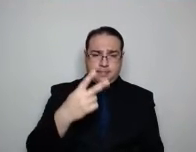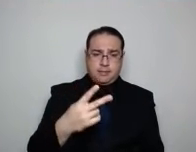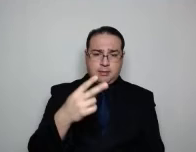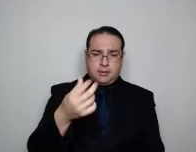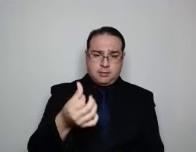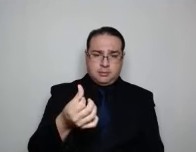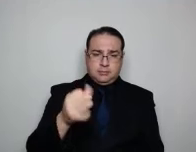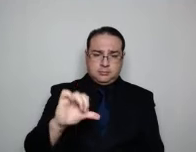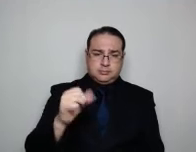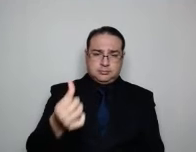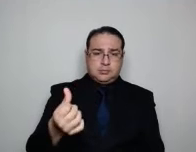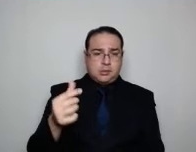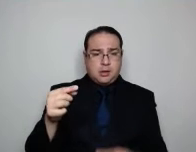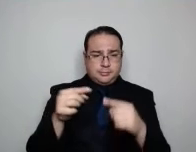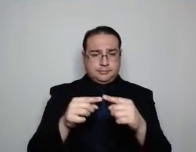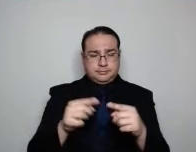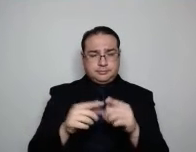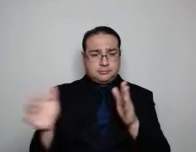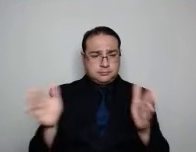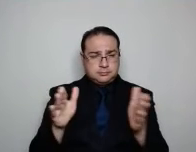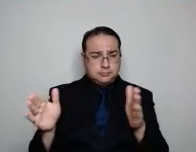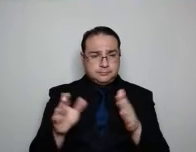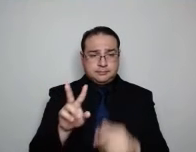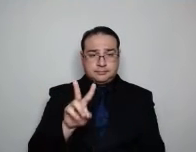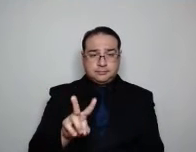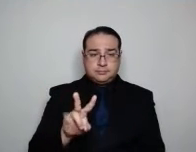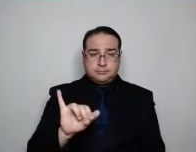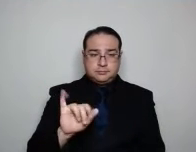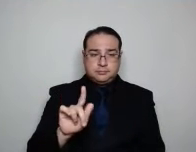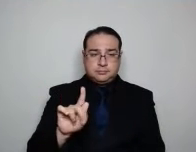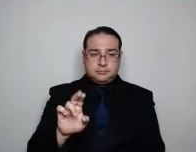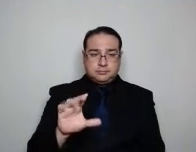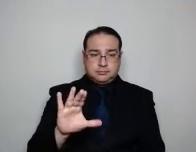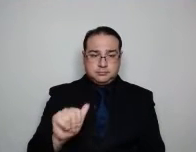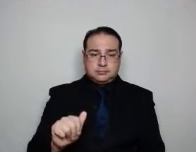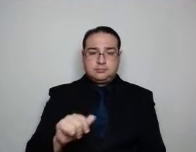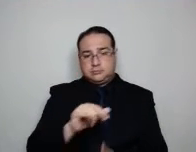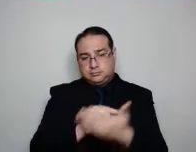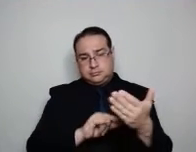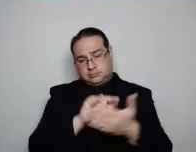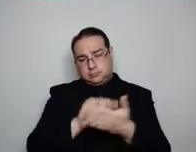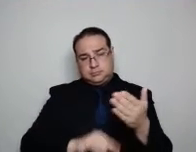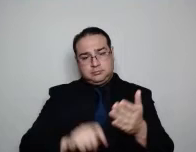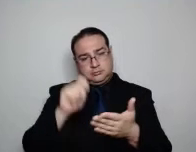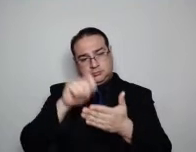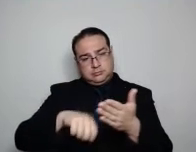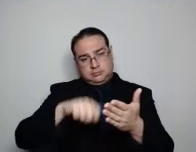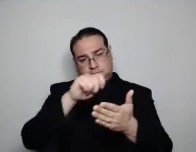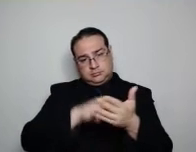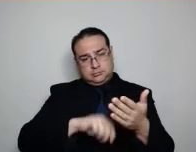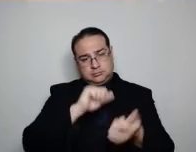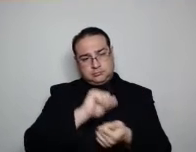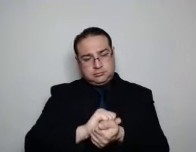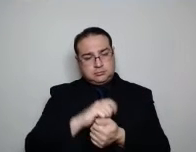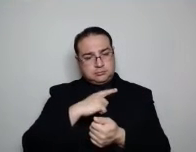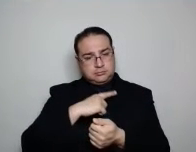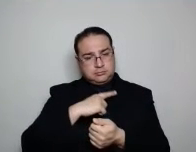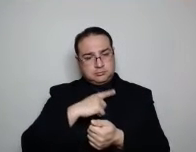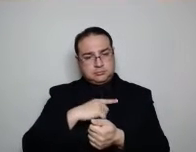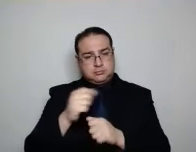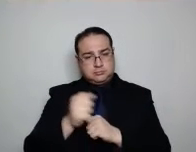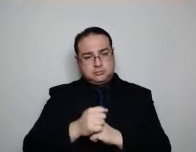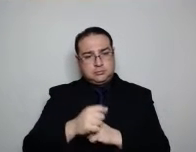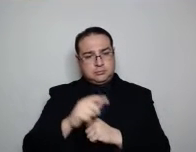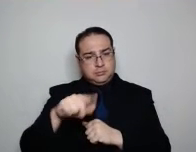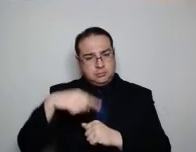não correspondem ao período de vigência dos contratos firmados e que deram ensejo à emissão das outras